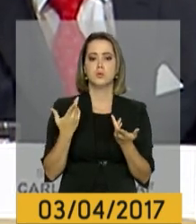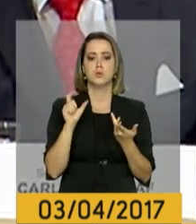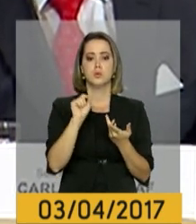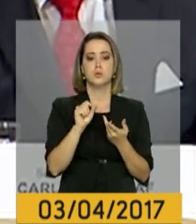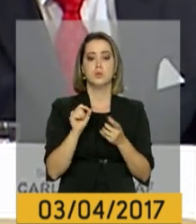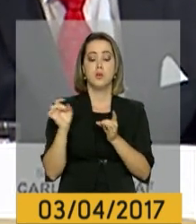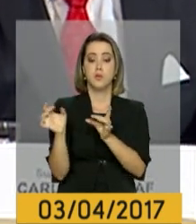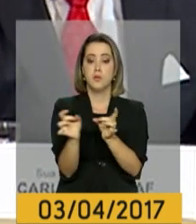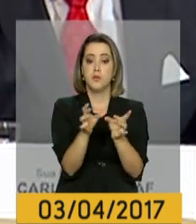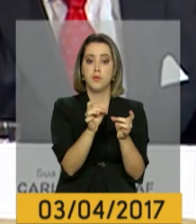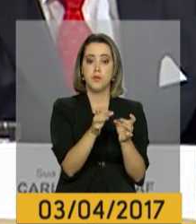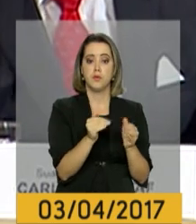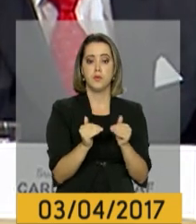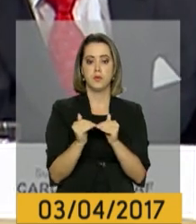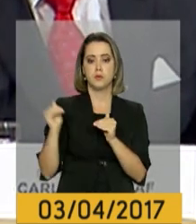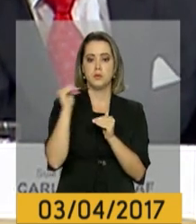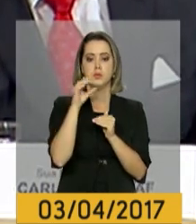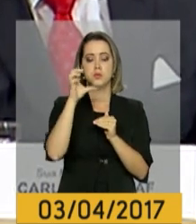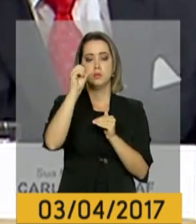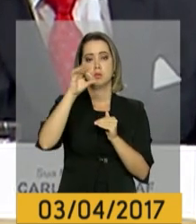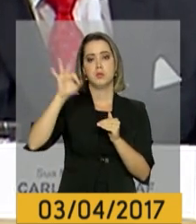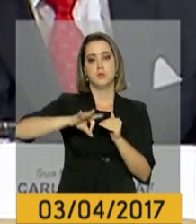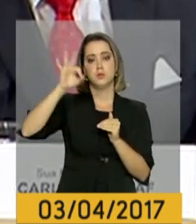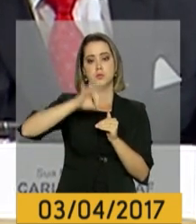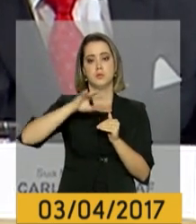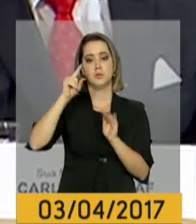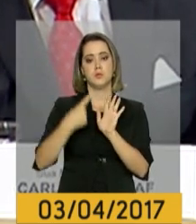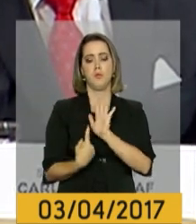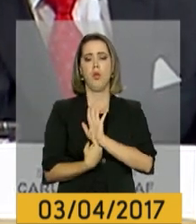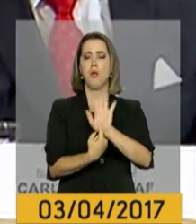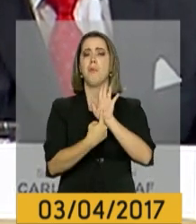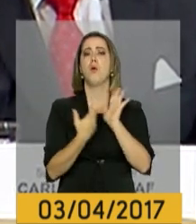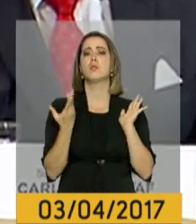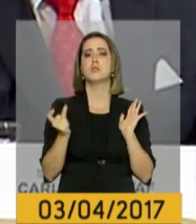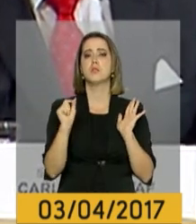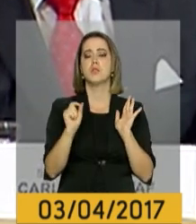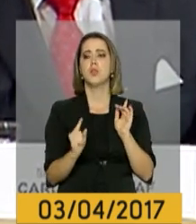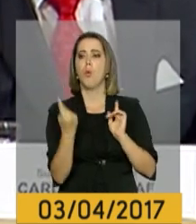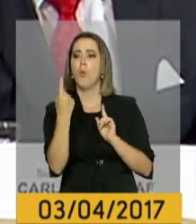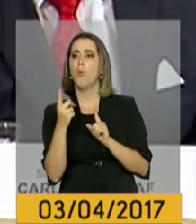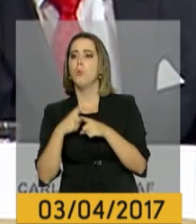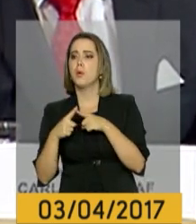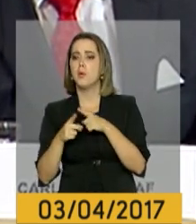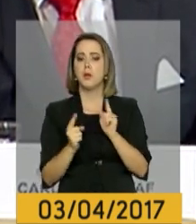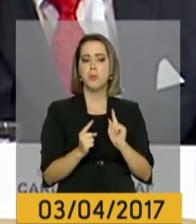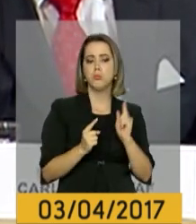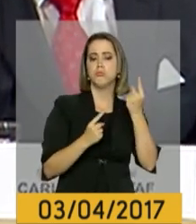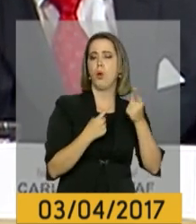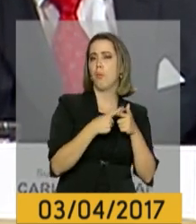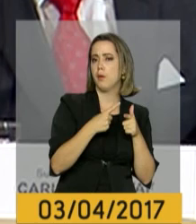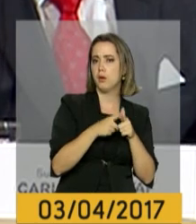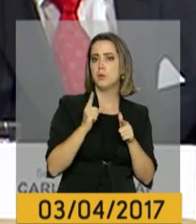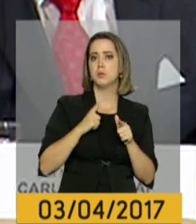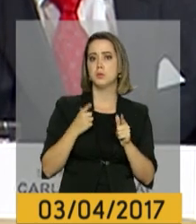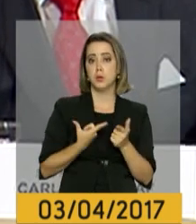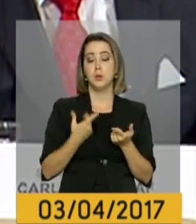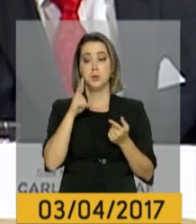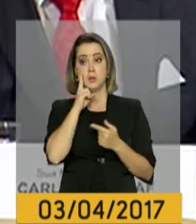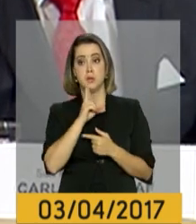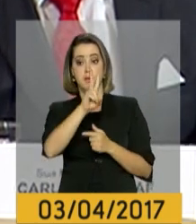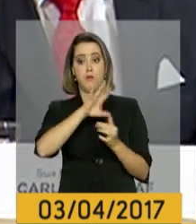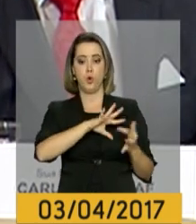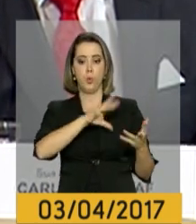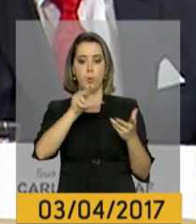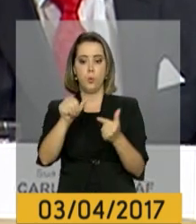a exportação cresceu 9%, a revelar que, sem embargo de uma outra dificuldade, a audiência